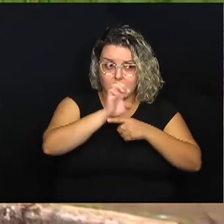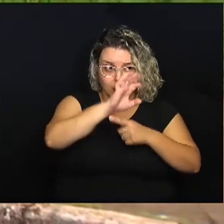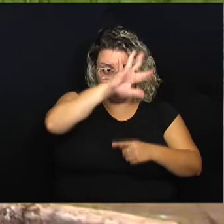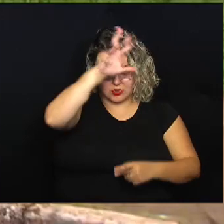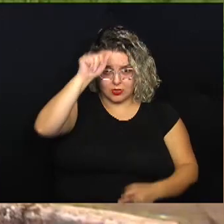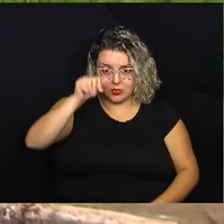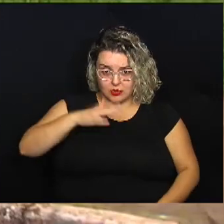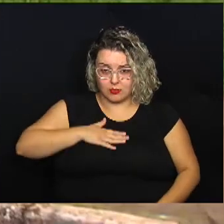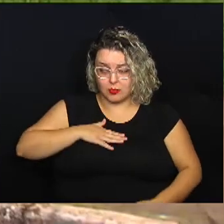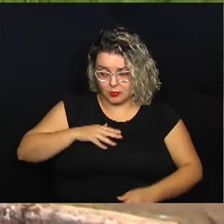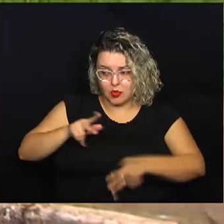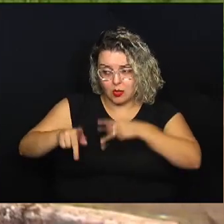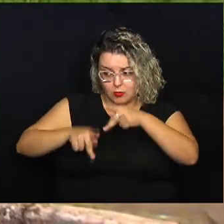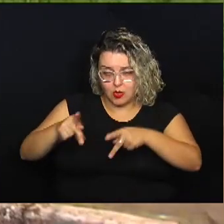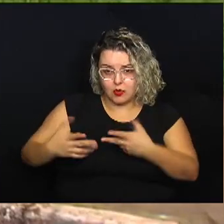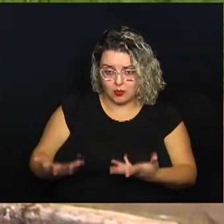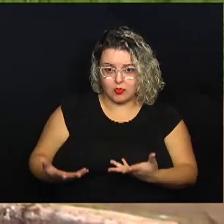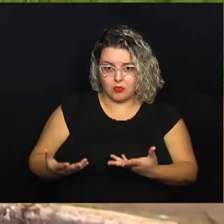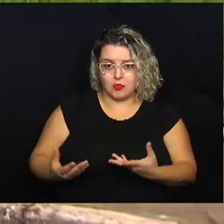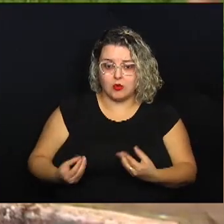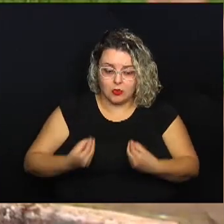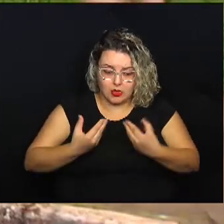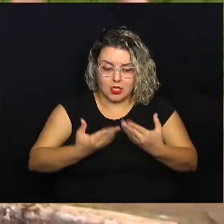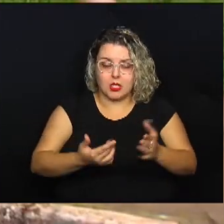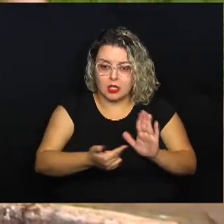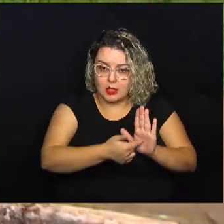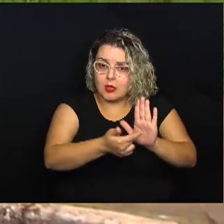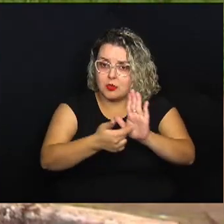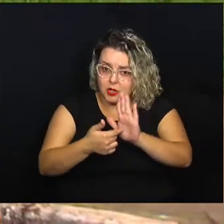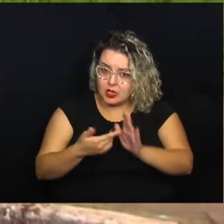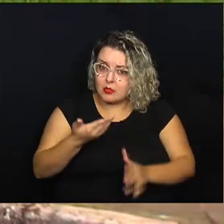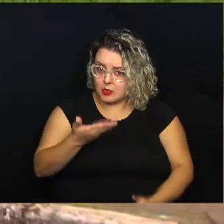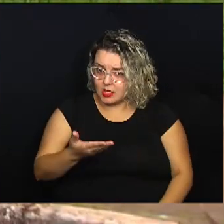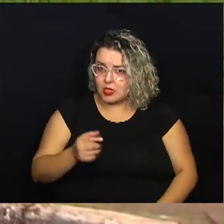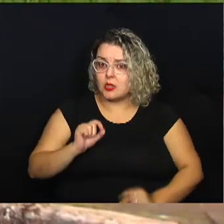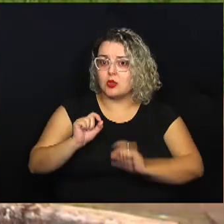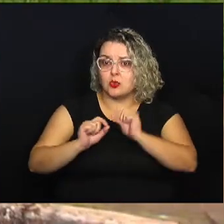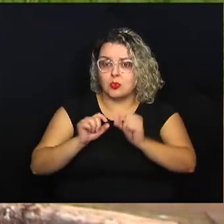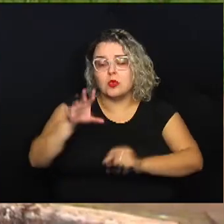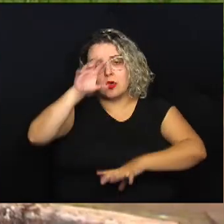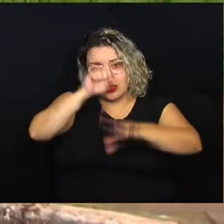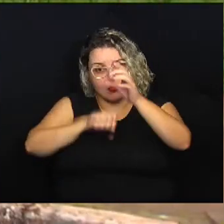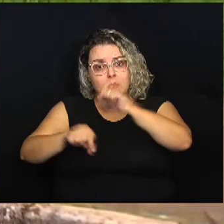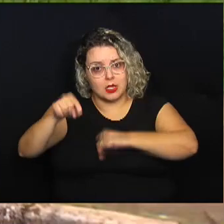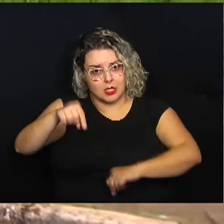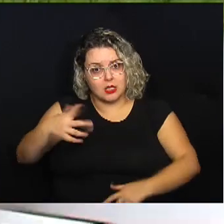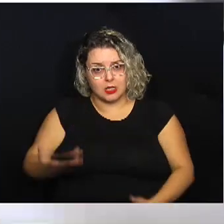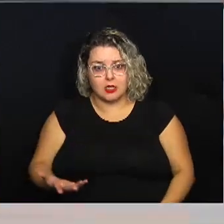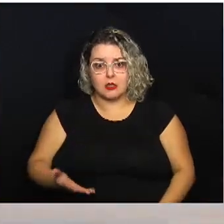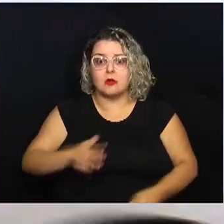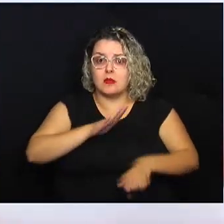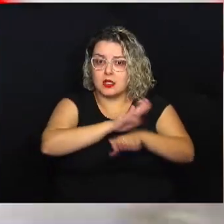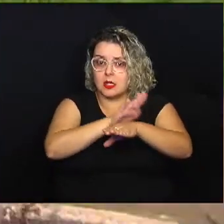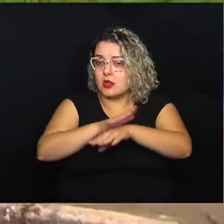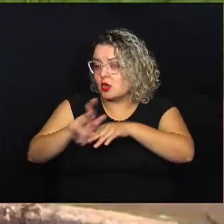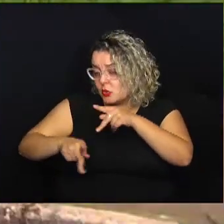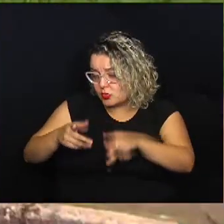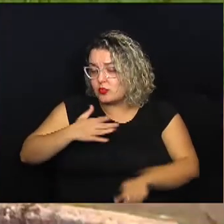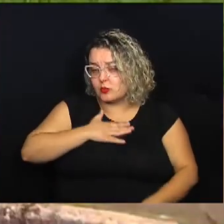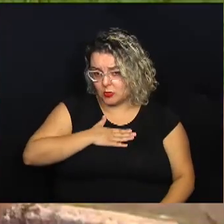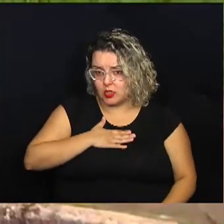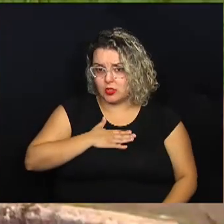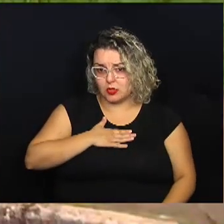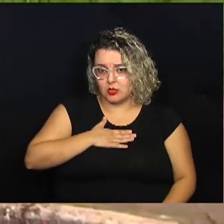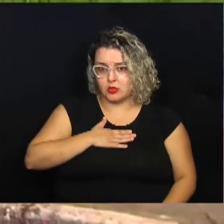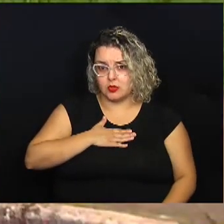para a comunidade, dar esse retorno do que eu aprendi aqui também, fazer essa colaboração a partir